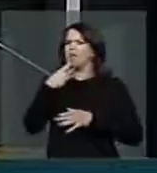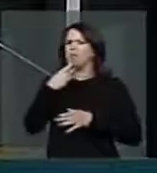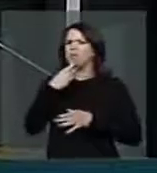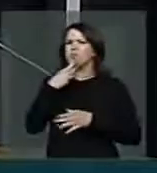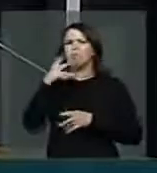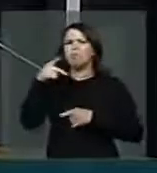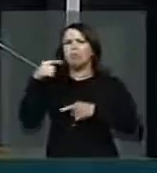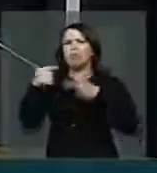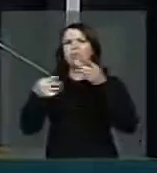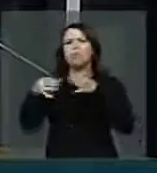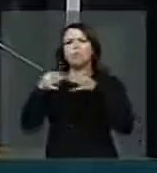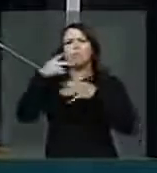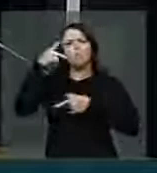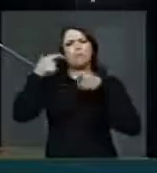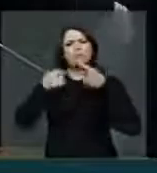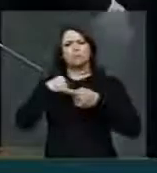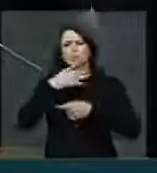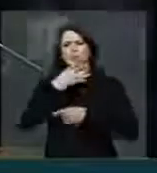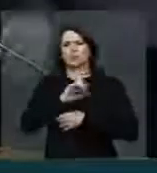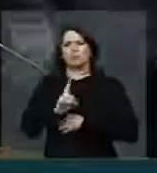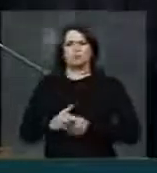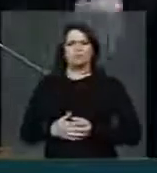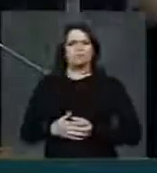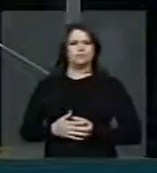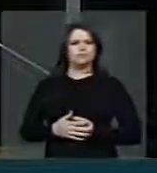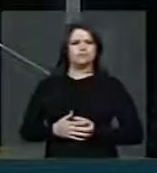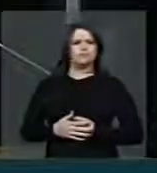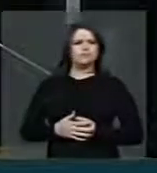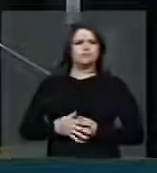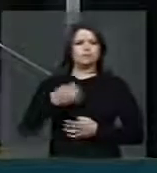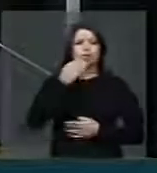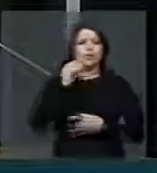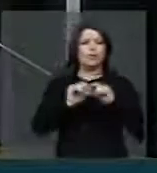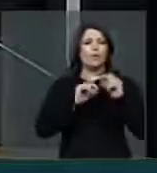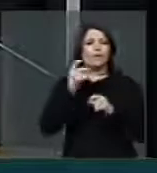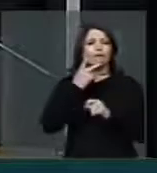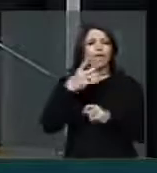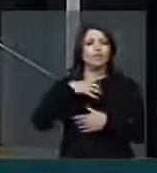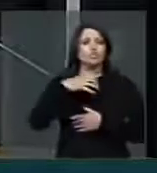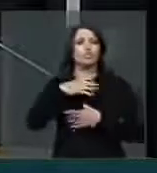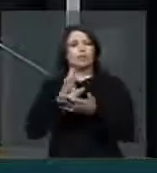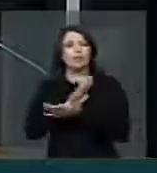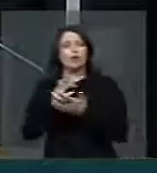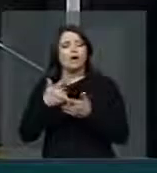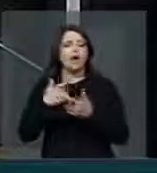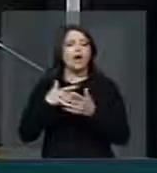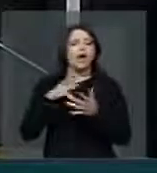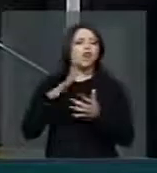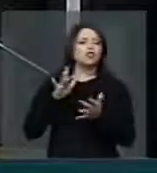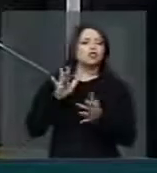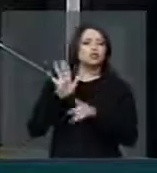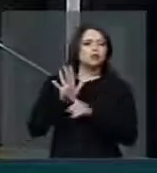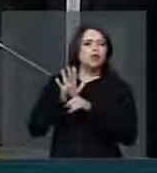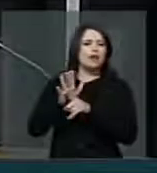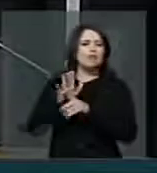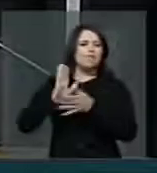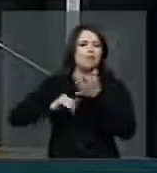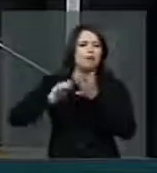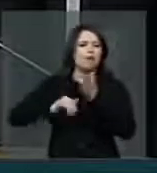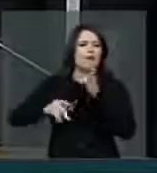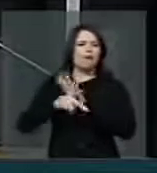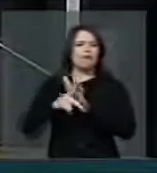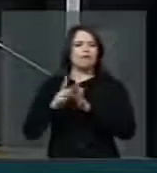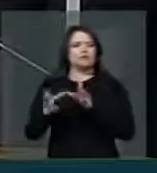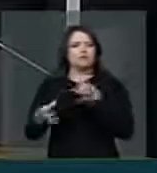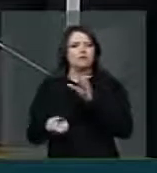político lá, e que teria, de alguma maneira, ajudado a forjar a criação de sindicatos, o que é mentira.